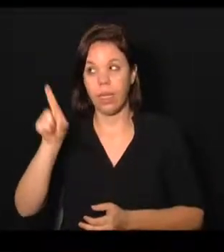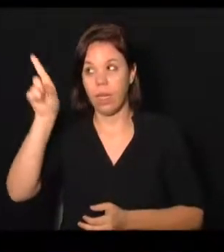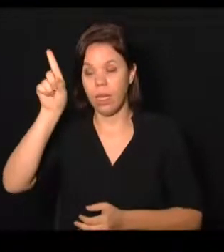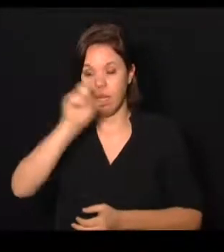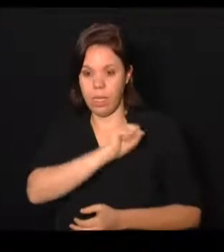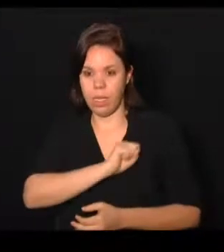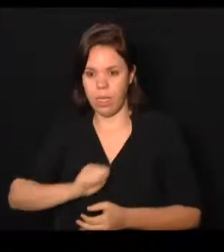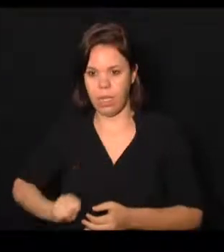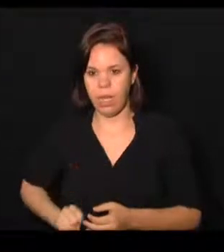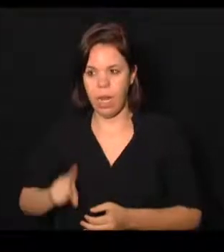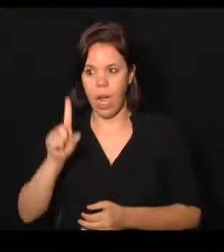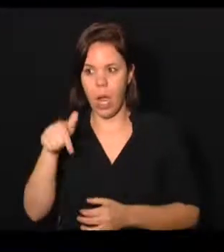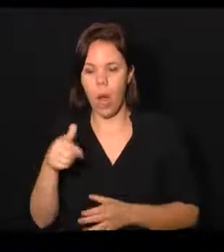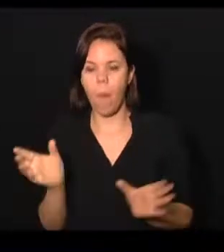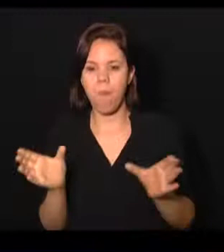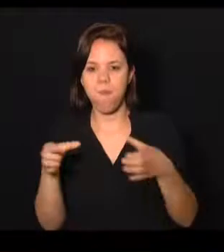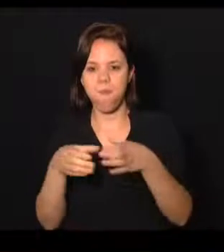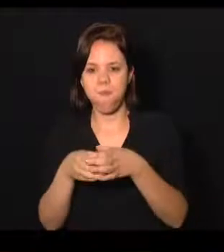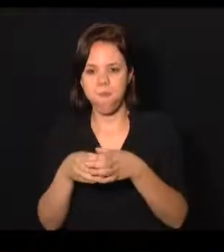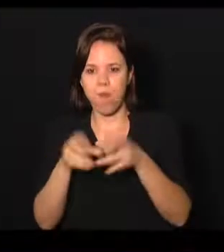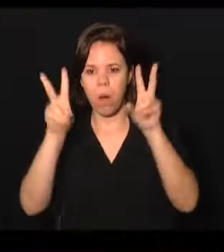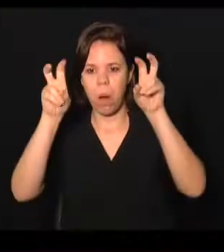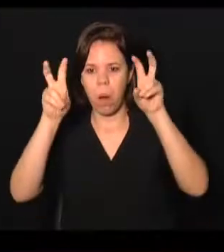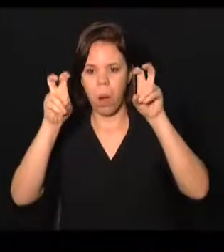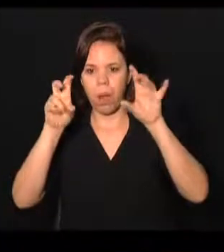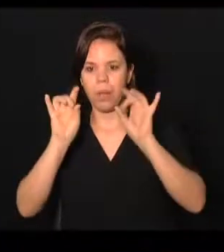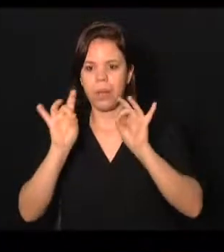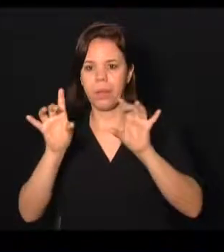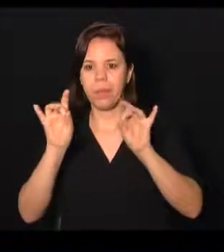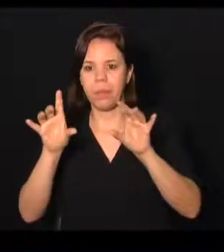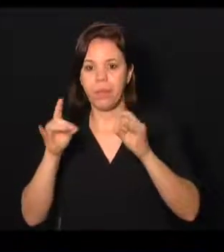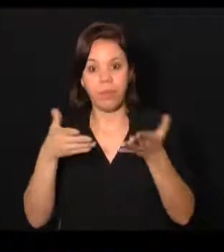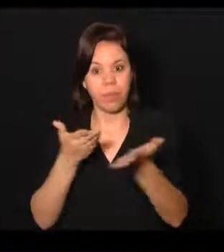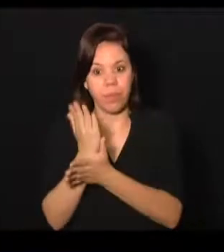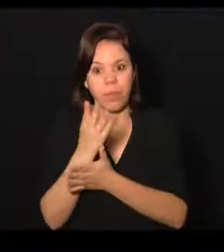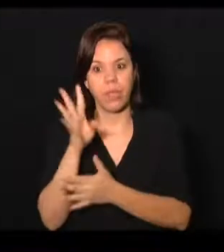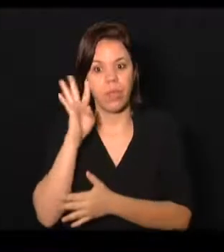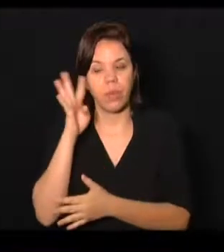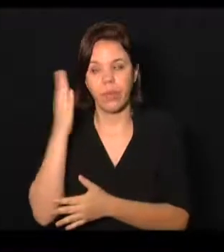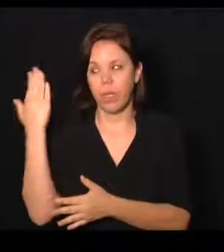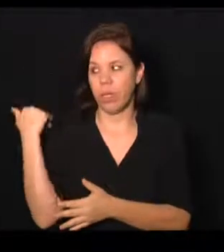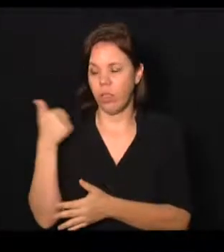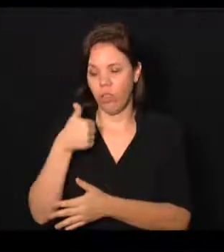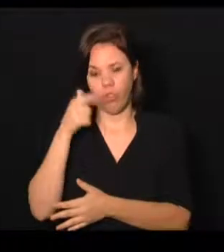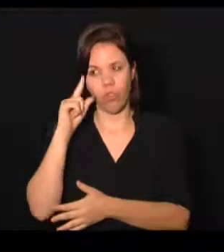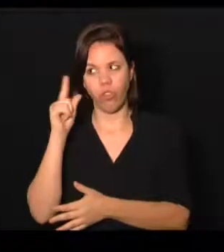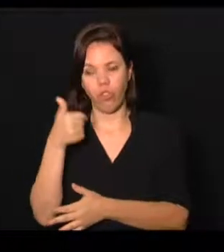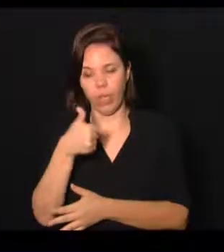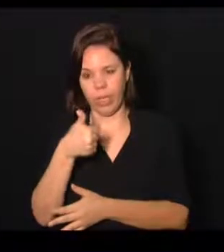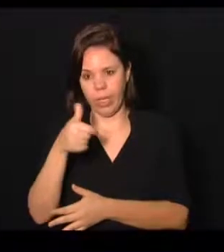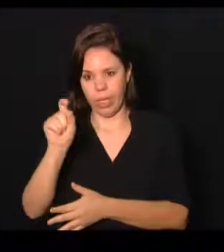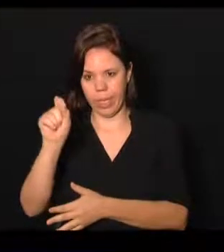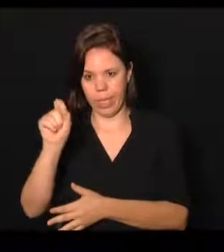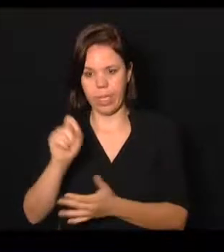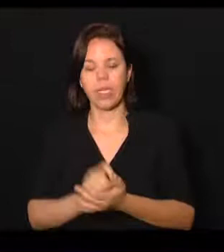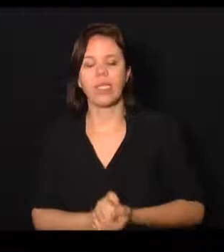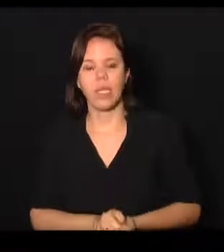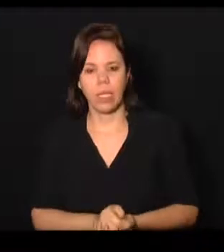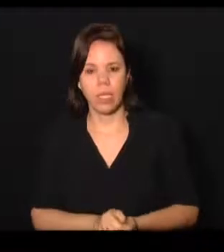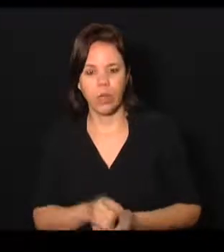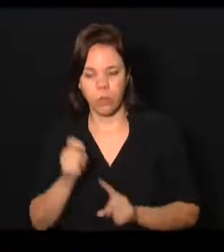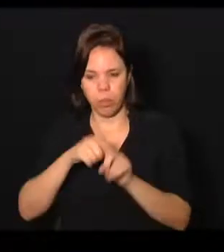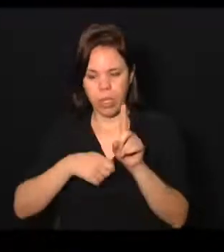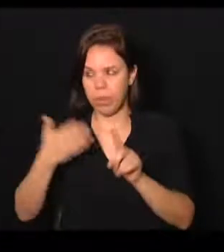a Comissão de Assuntos Sociais, ela aprovou, quarta-feira, dia 10, agora do